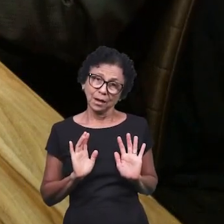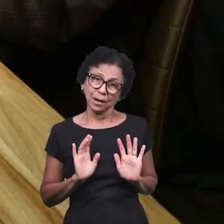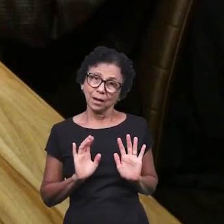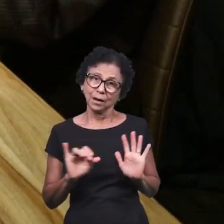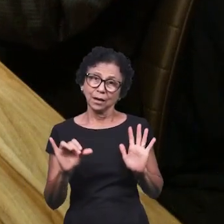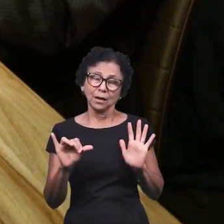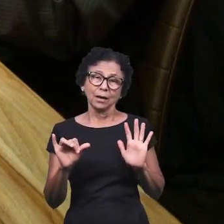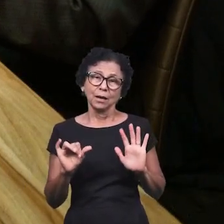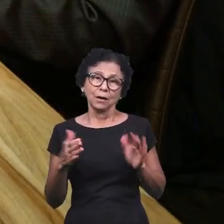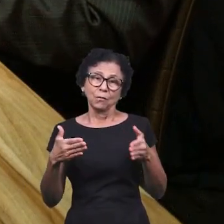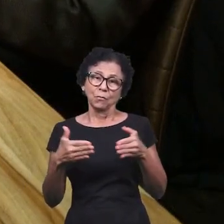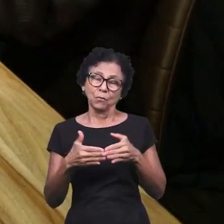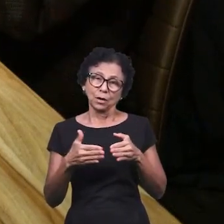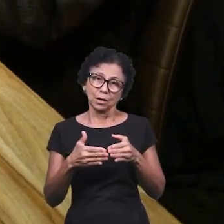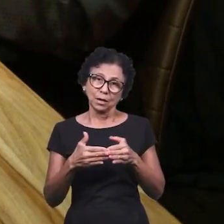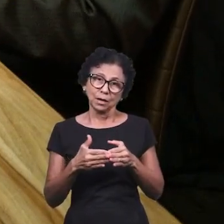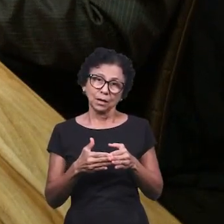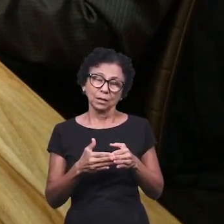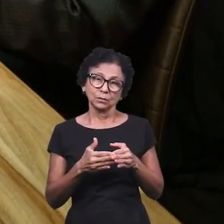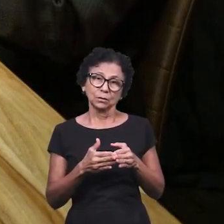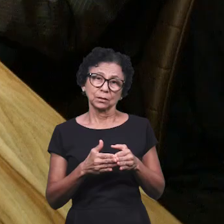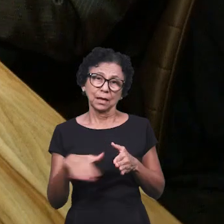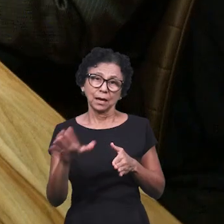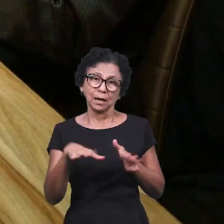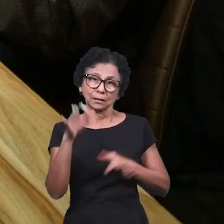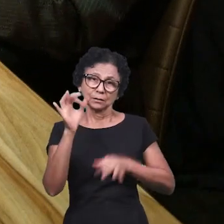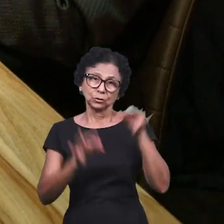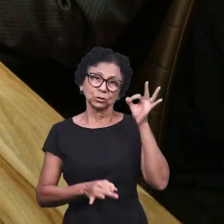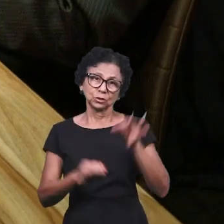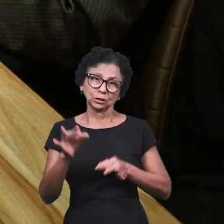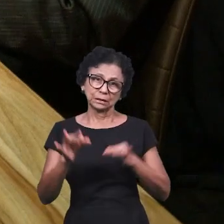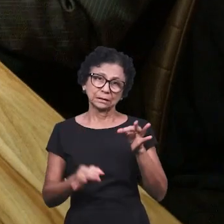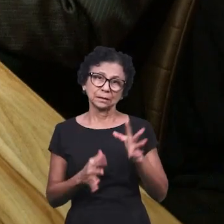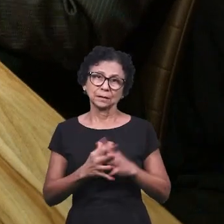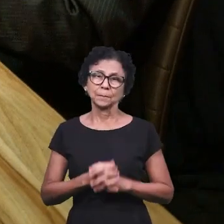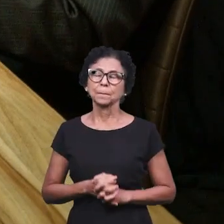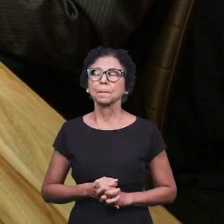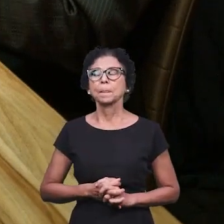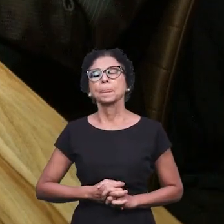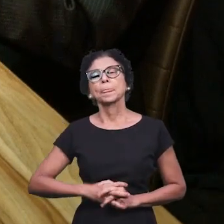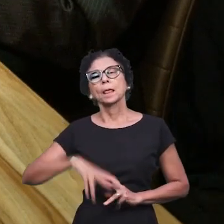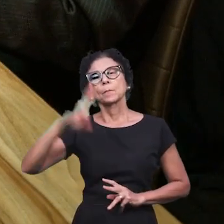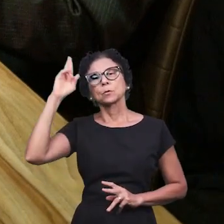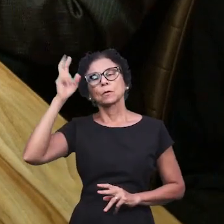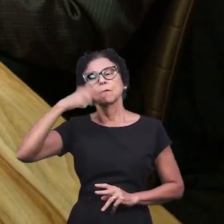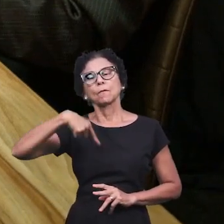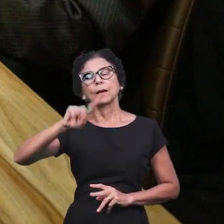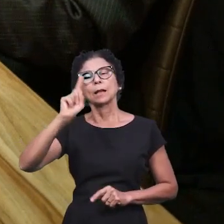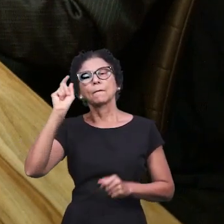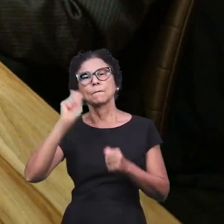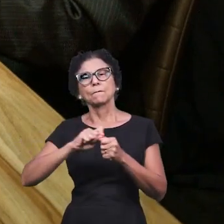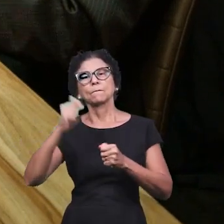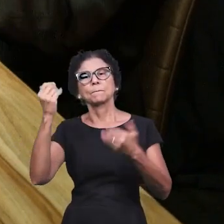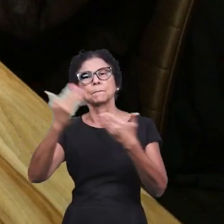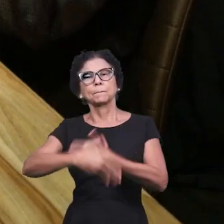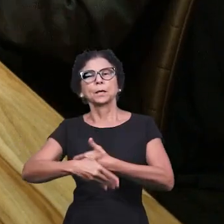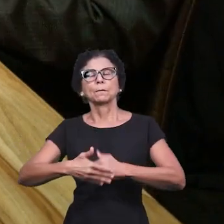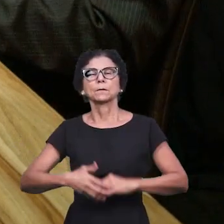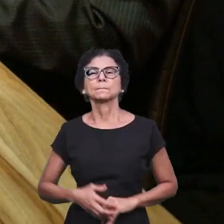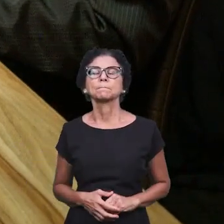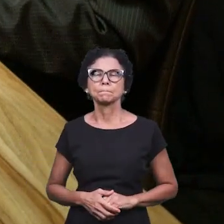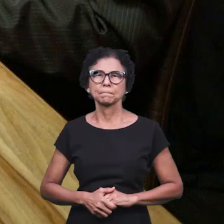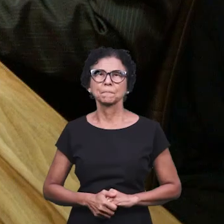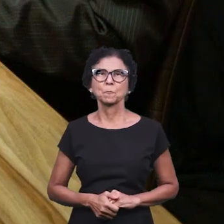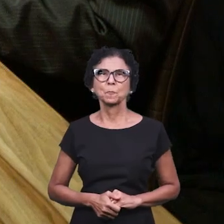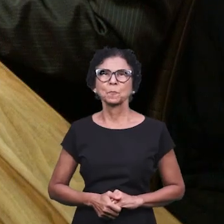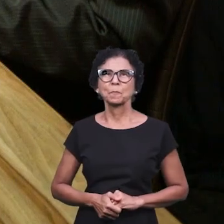eu falei, eu vou ficar aqui e vou buscar uma experiência com o Senhor, que foi quando nós consultamos no culto no lar. E o Senhor falou, faz a